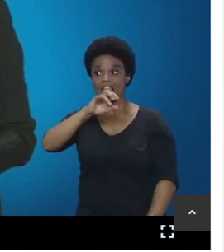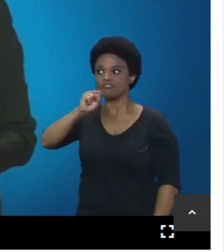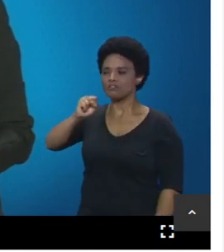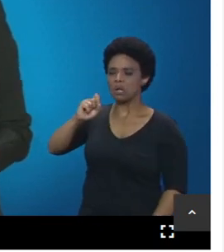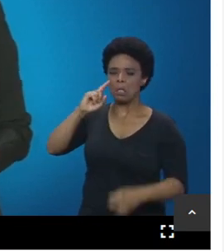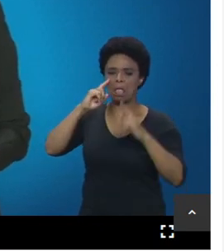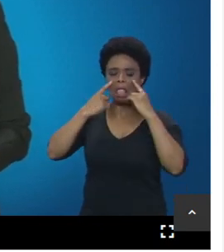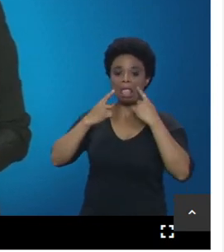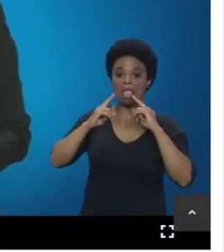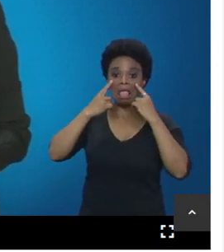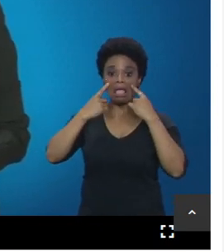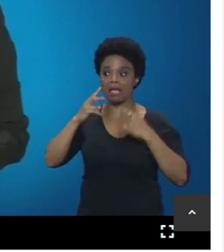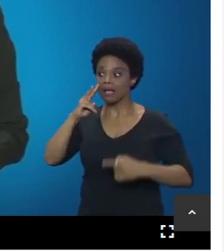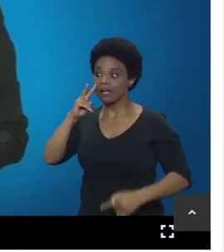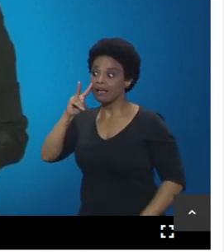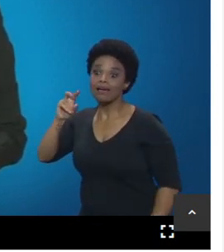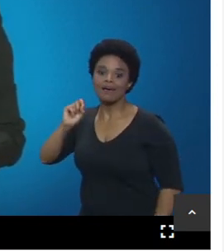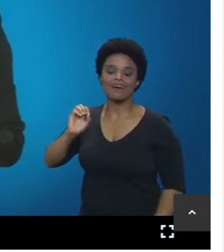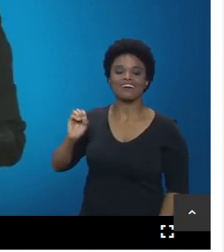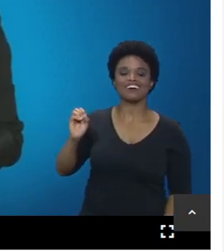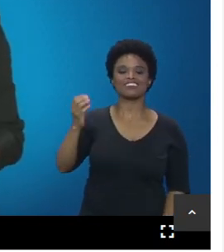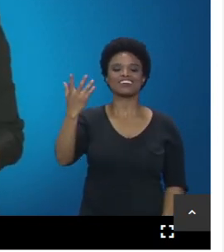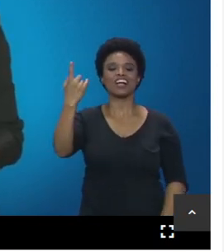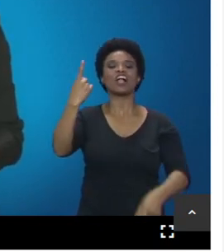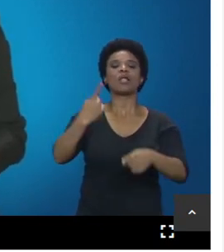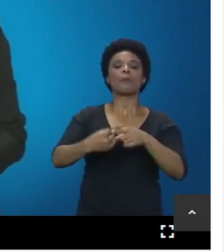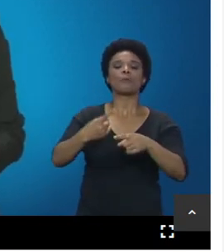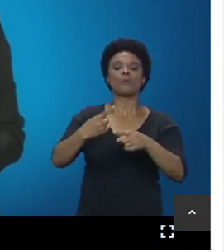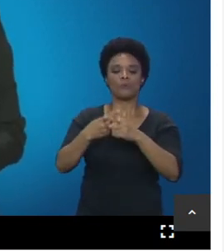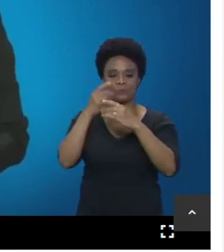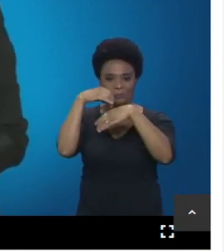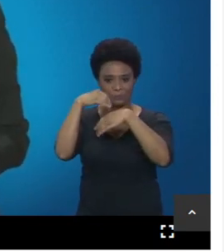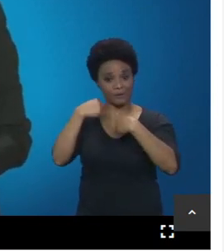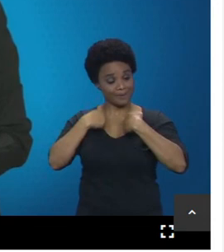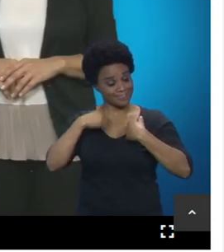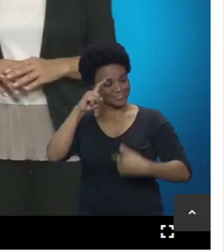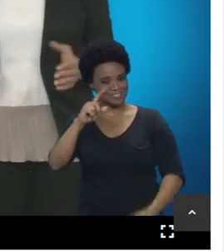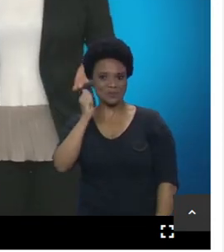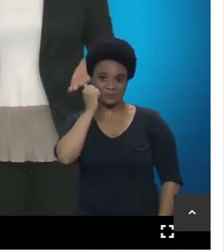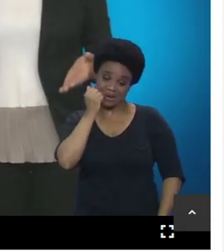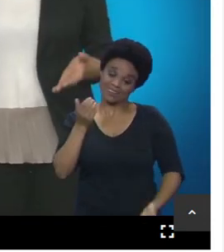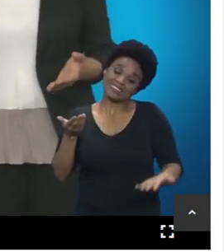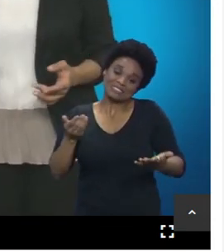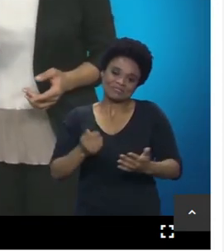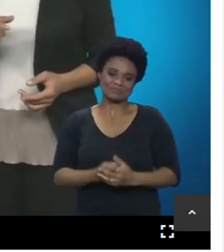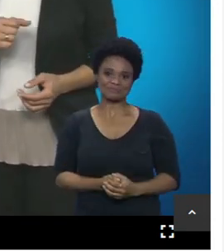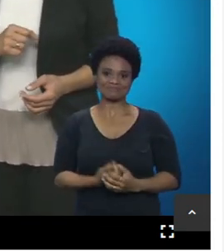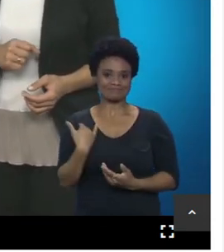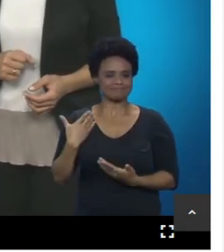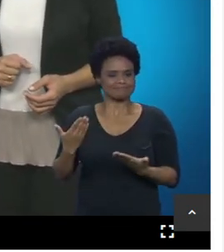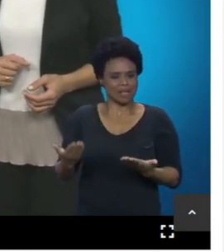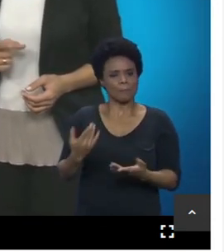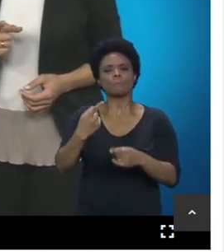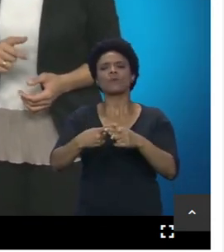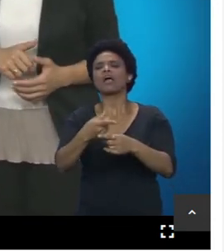chorando. Deixa eu ver o que tá acontecendo, porque além de engenheira, eu sou mãe, né? Enquanto